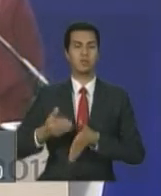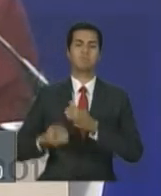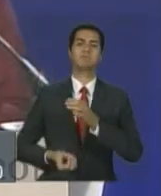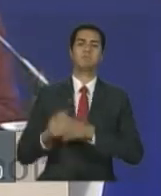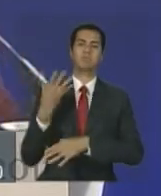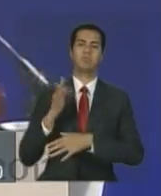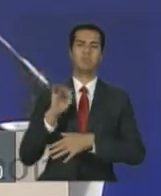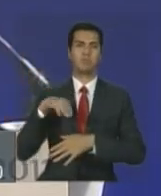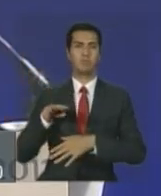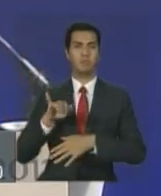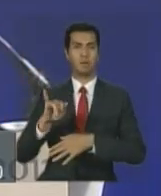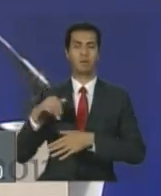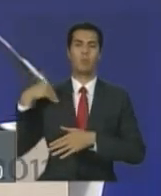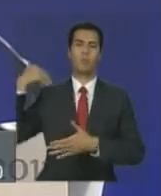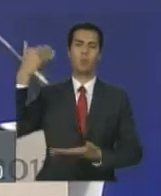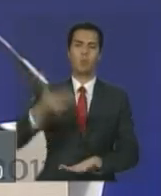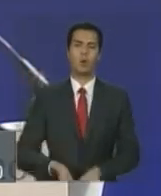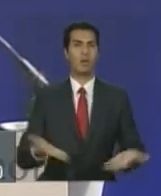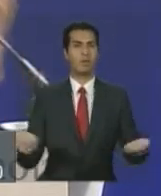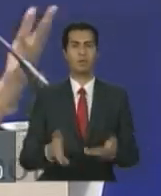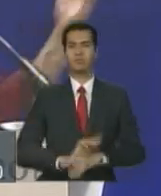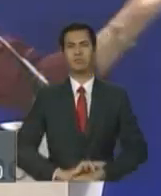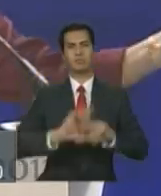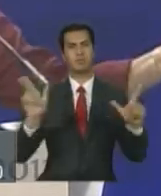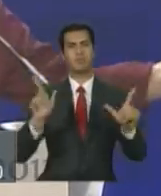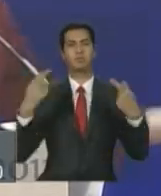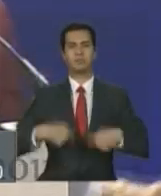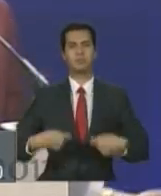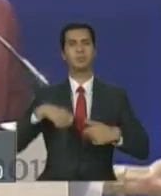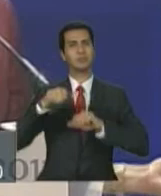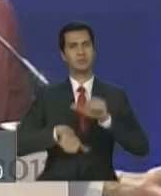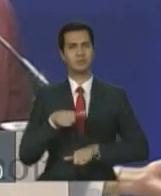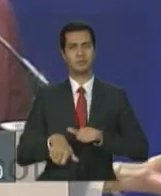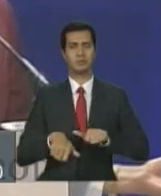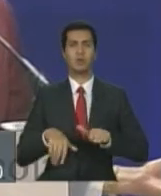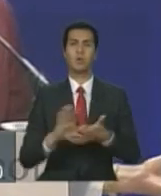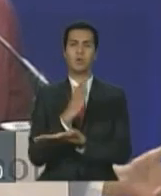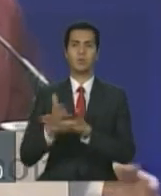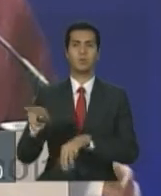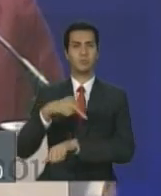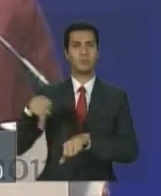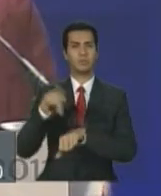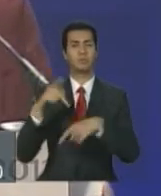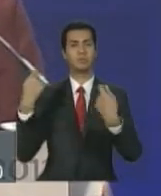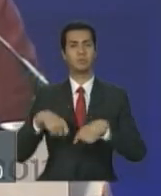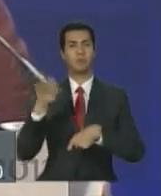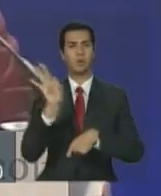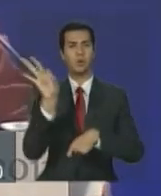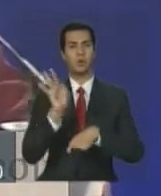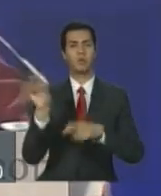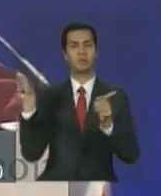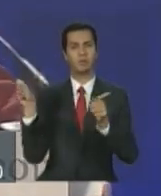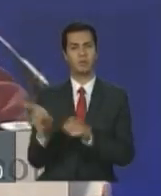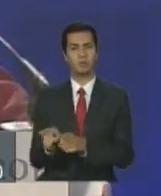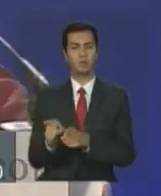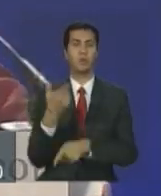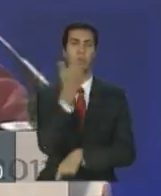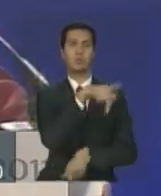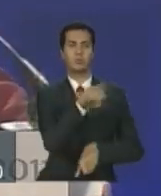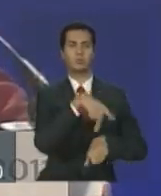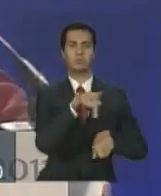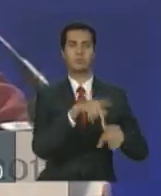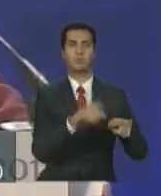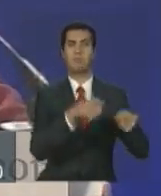com nós, com maiores cotas, e outros países com menores cotas. Isso não só nós, mas a